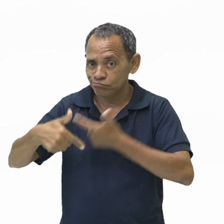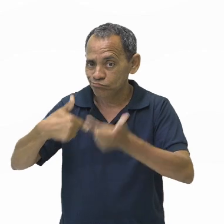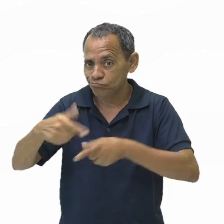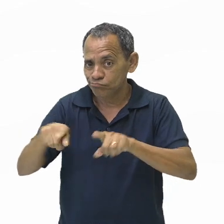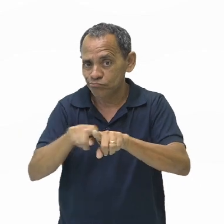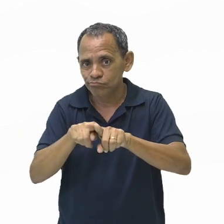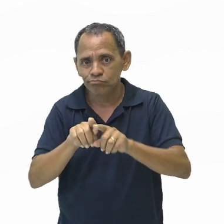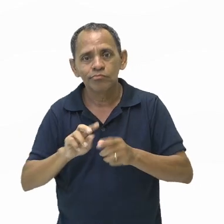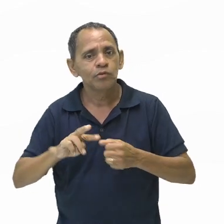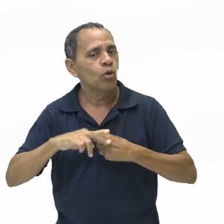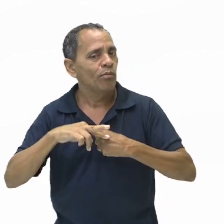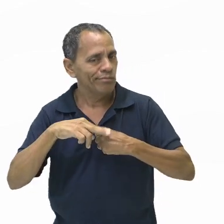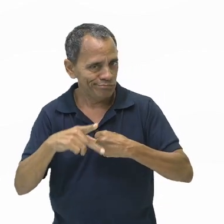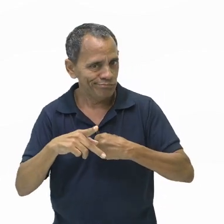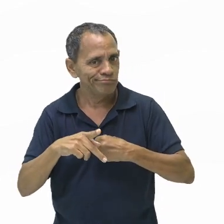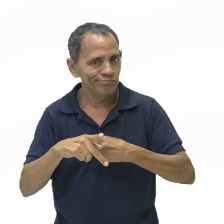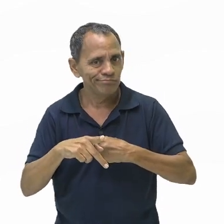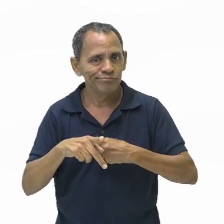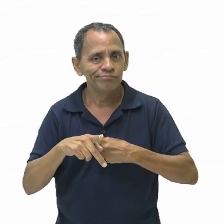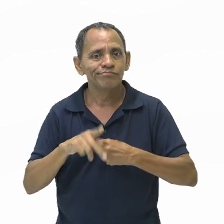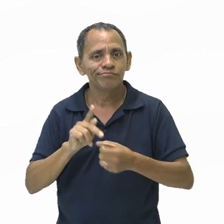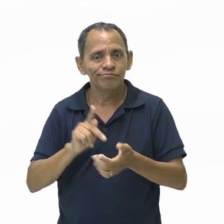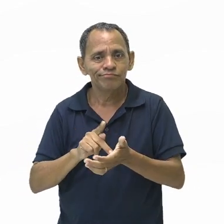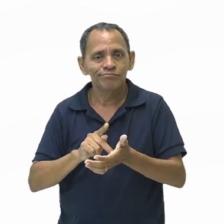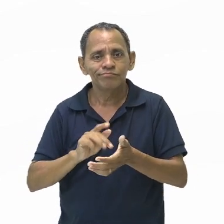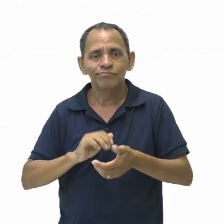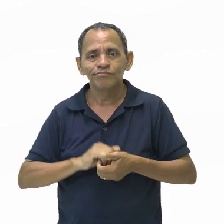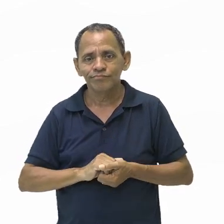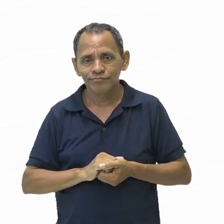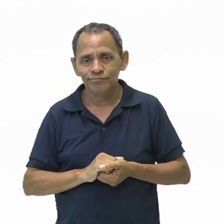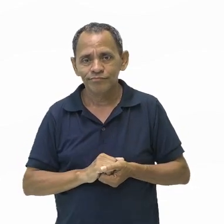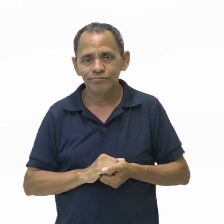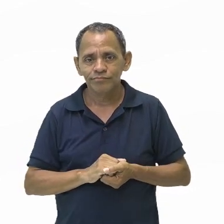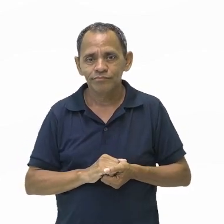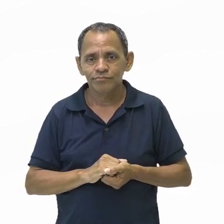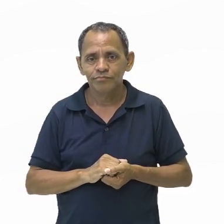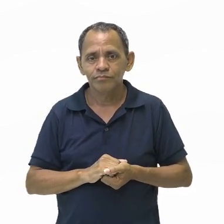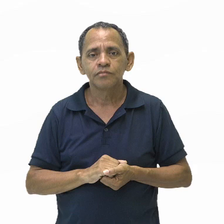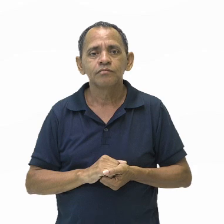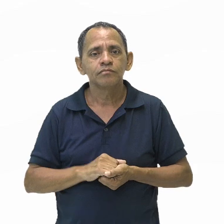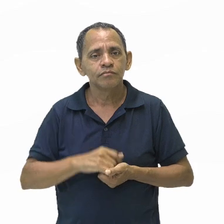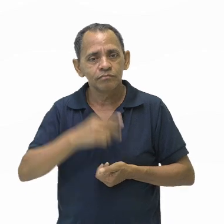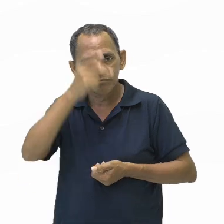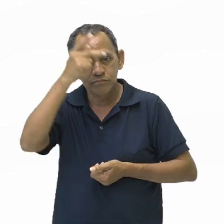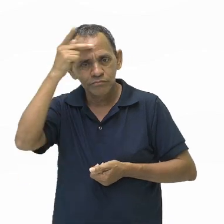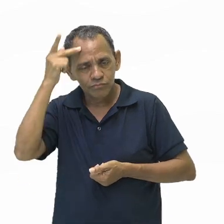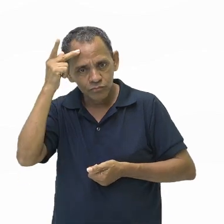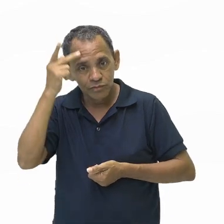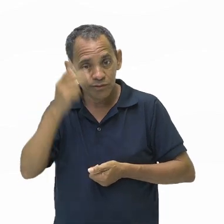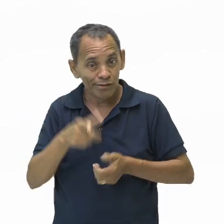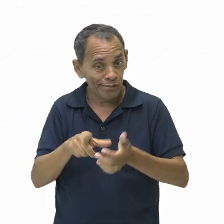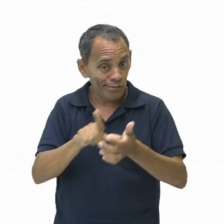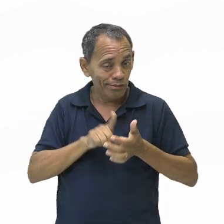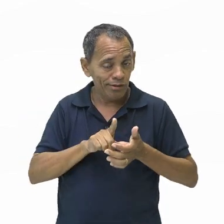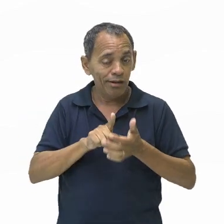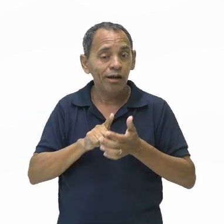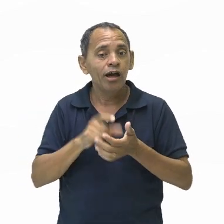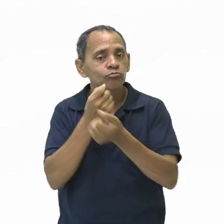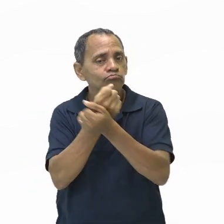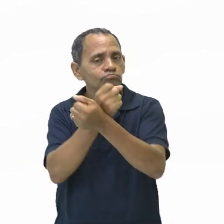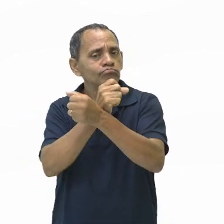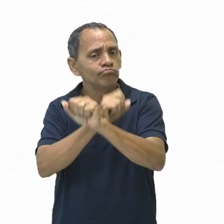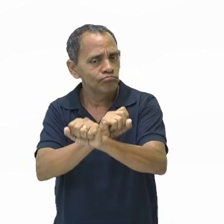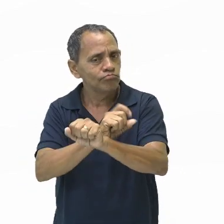uma consequência, né, gente? Porque da onde as pessoas estavam ali libertando os escravos, então houve um